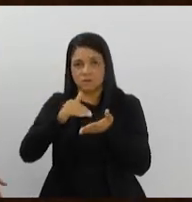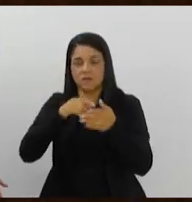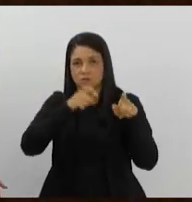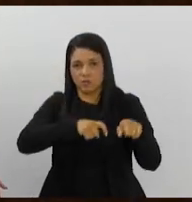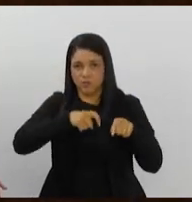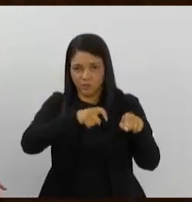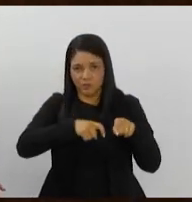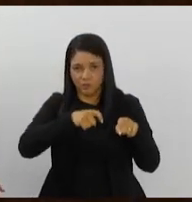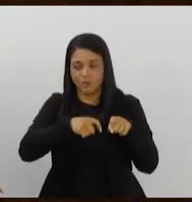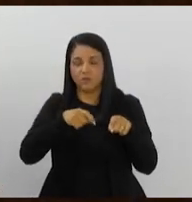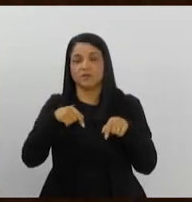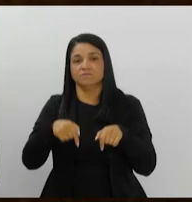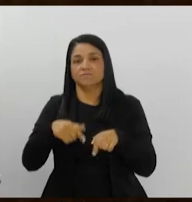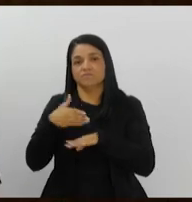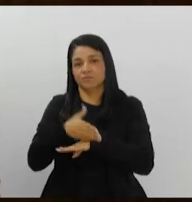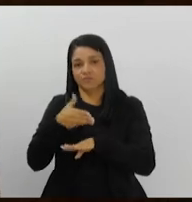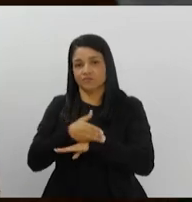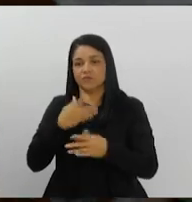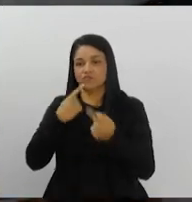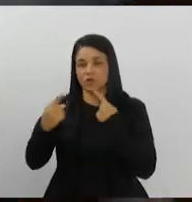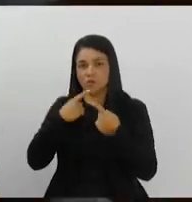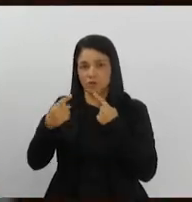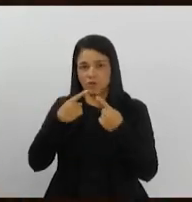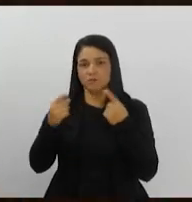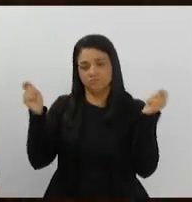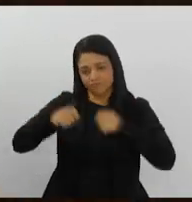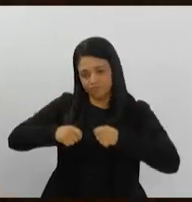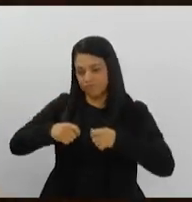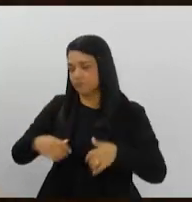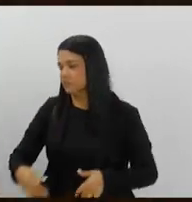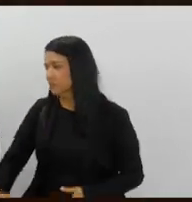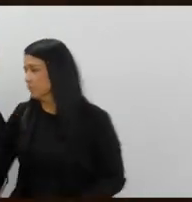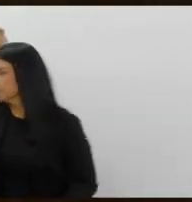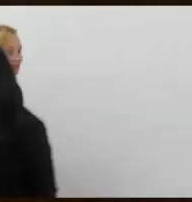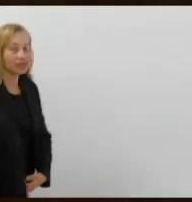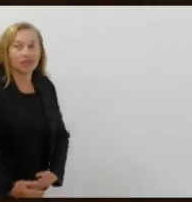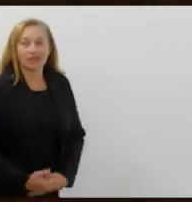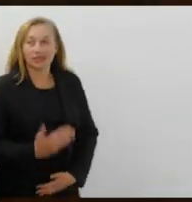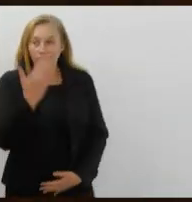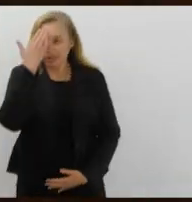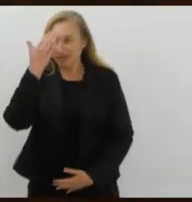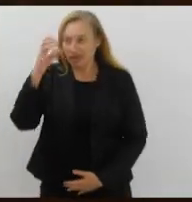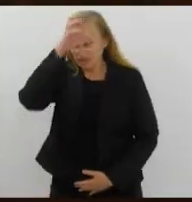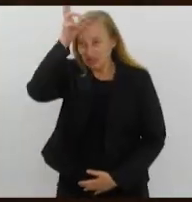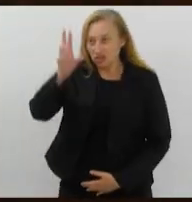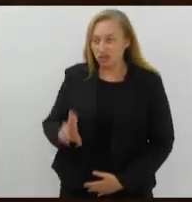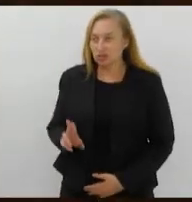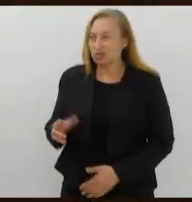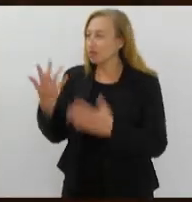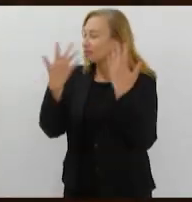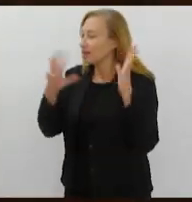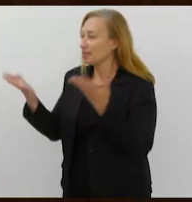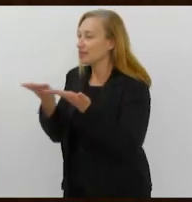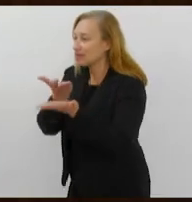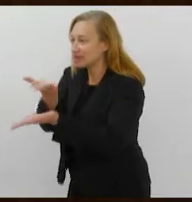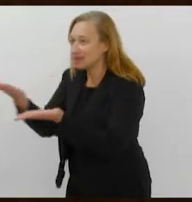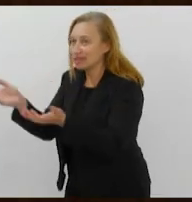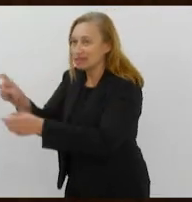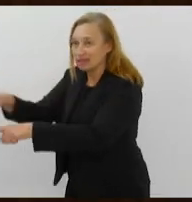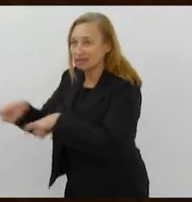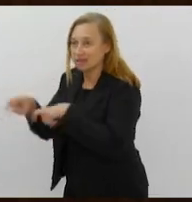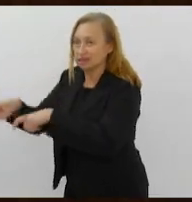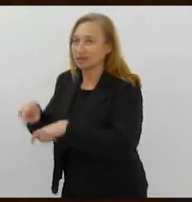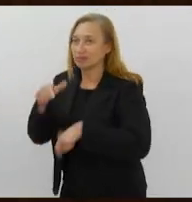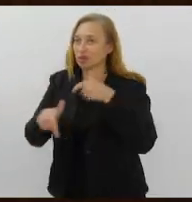Agricultura, que aqui esteve presente, dialogando para que isso fosse possível. Obrigada, Tia Ju, parabéns aos pequenos agricultores, aos trabalhadores rurais,